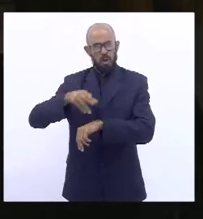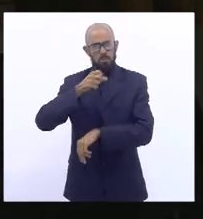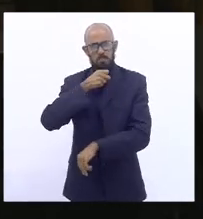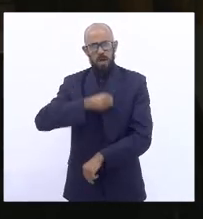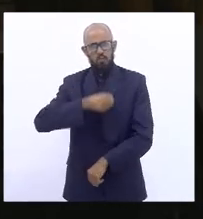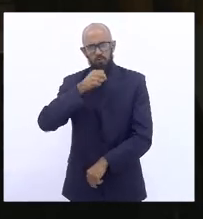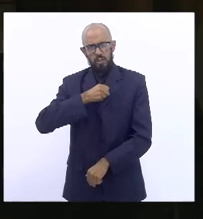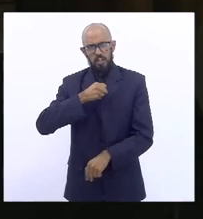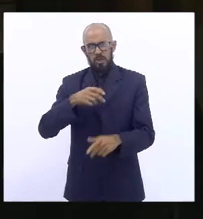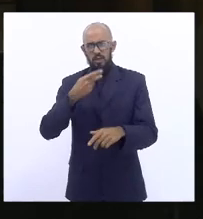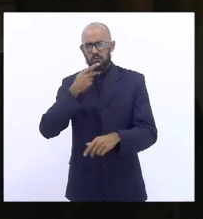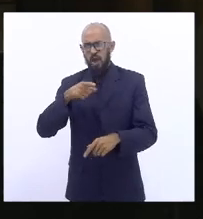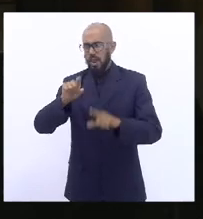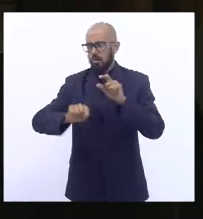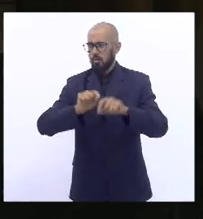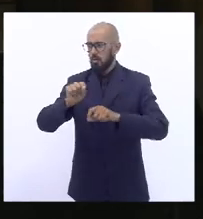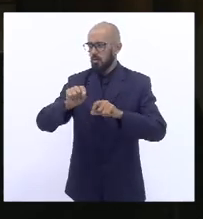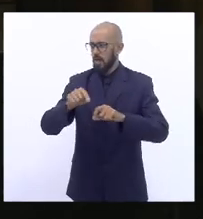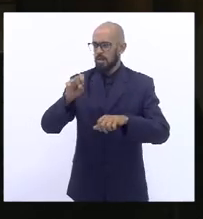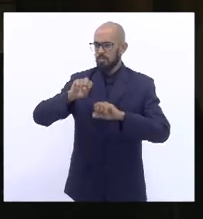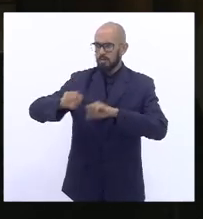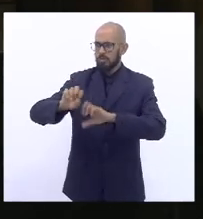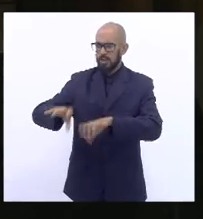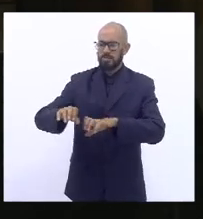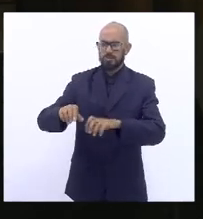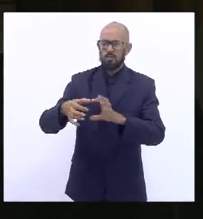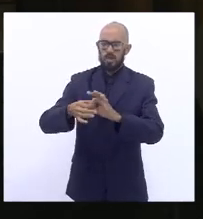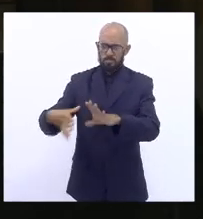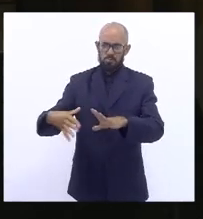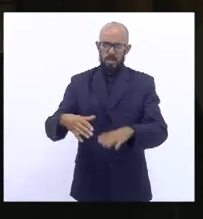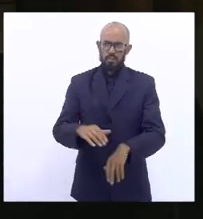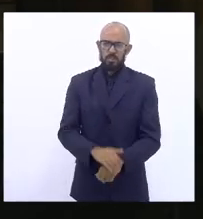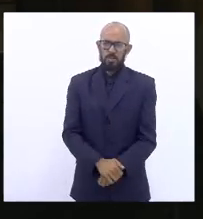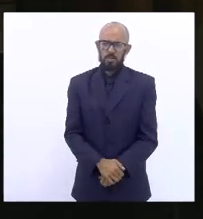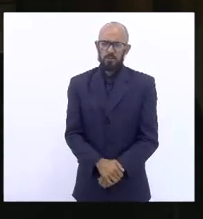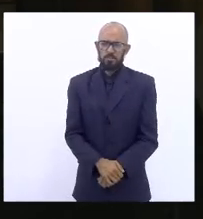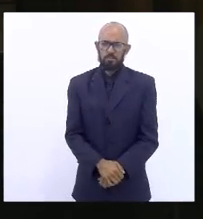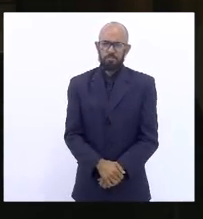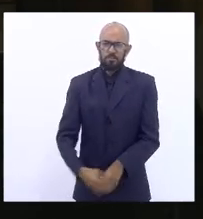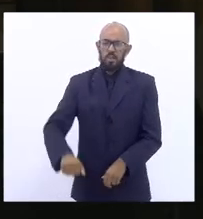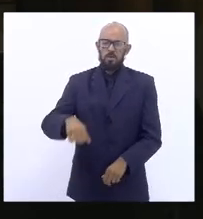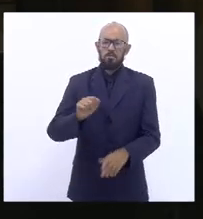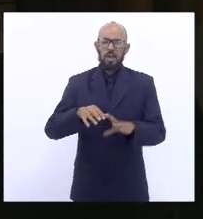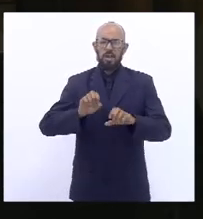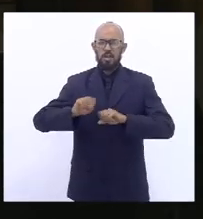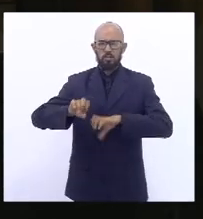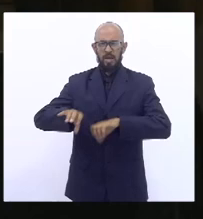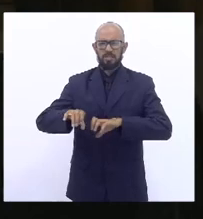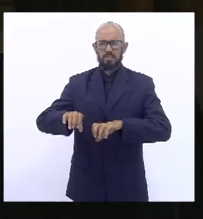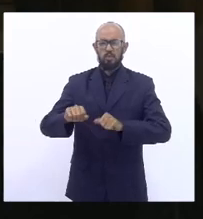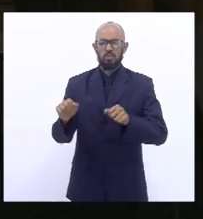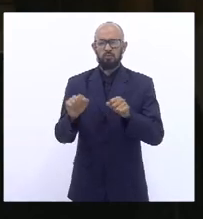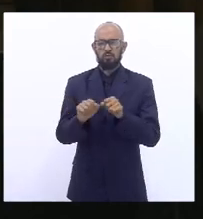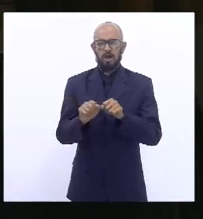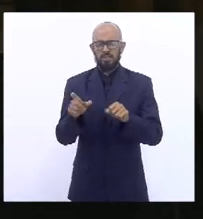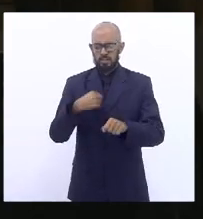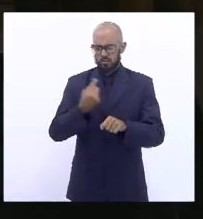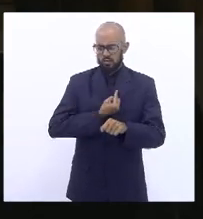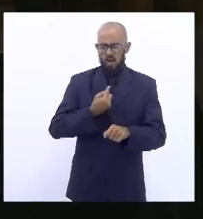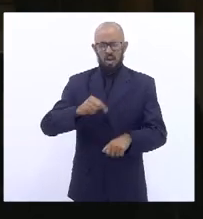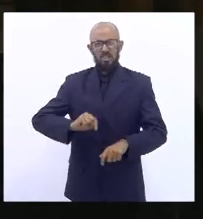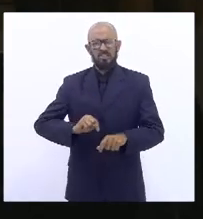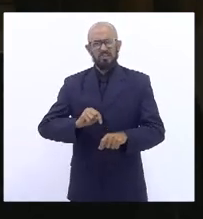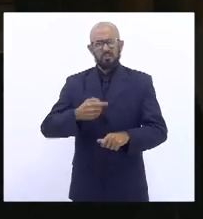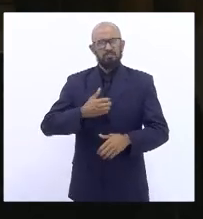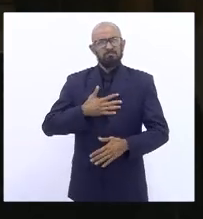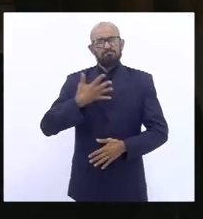que defende uma educação que seja emancipadora, uma educação que seja crítica, uma educação que inspire a